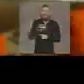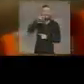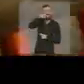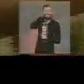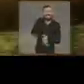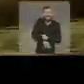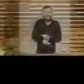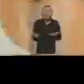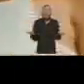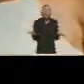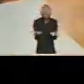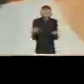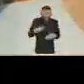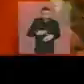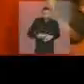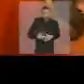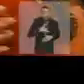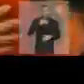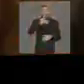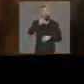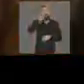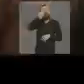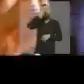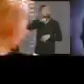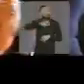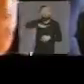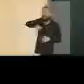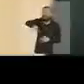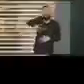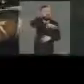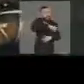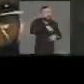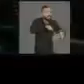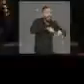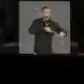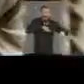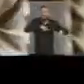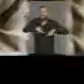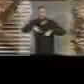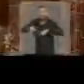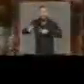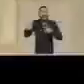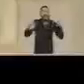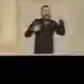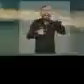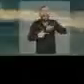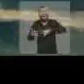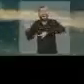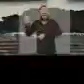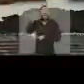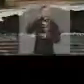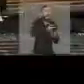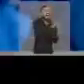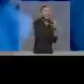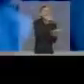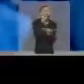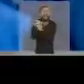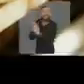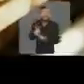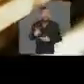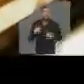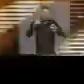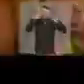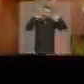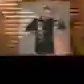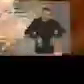mão Eu quero ver meu povo com trabalho e garantir